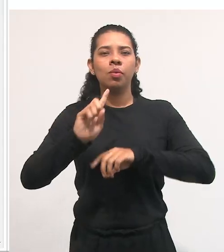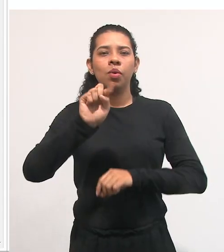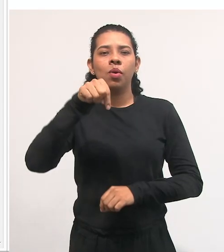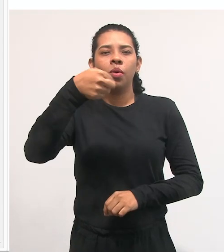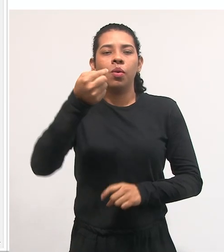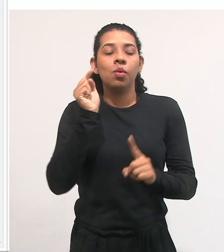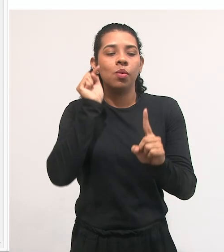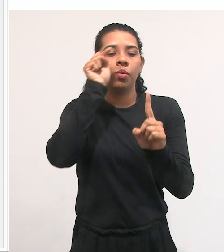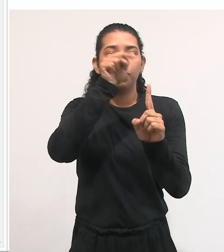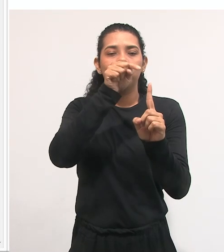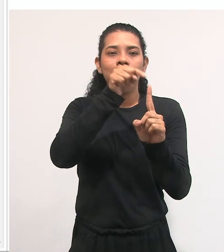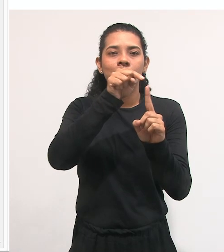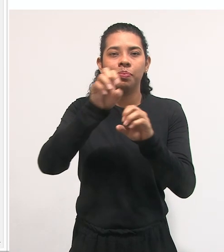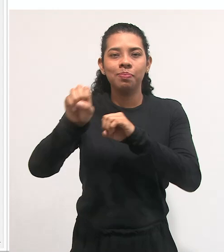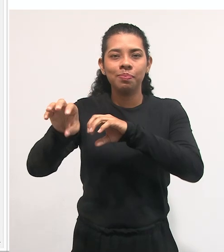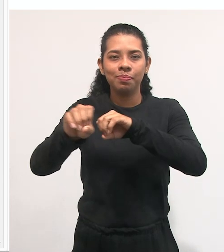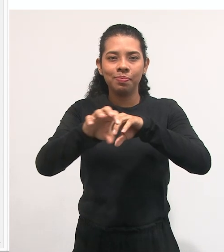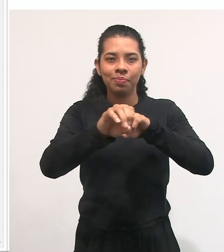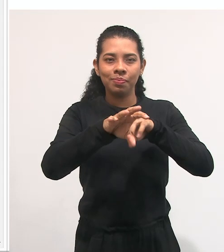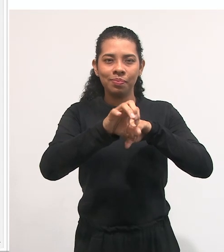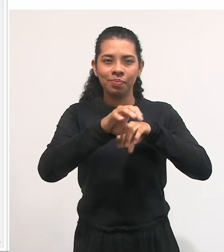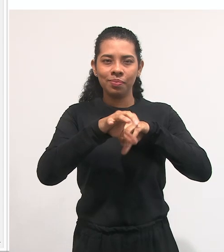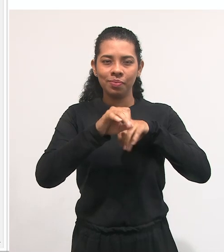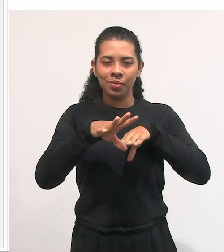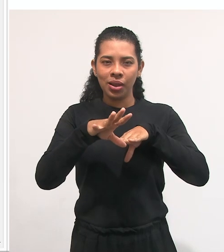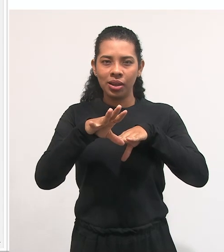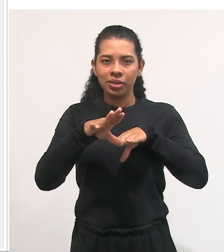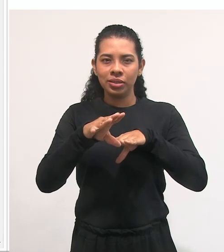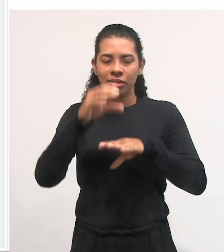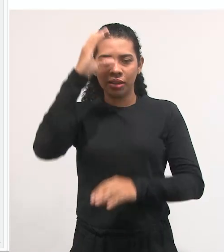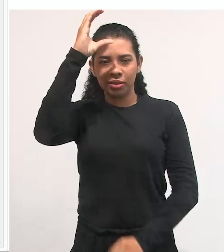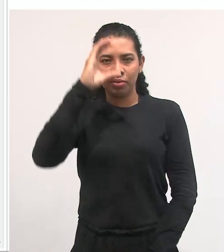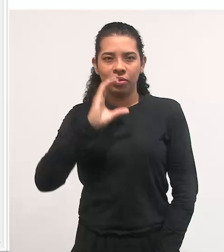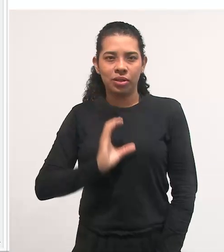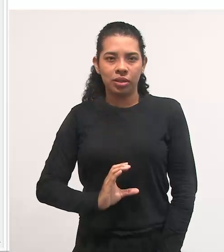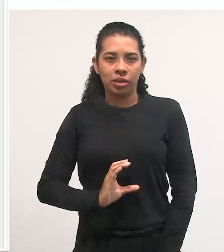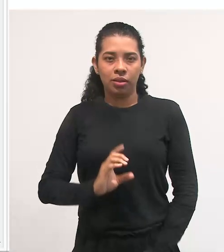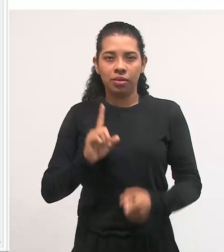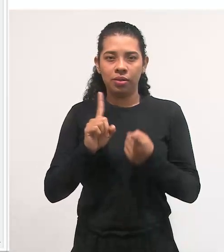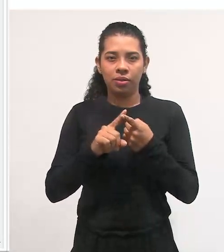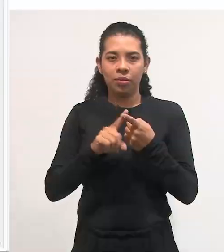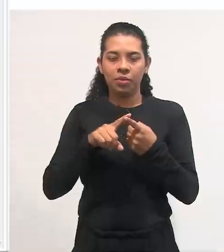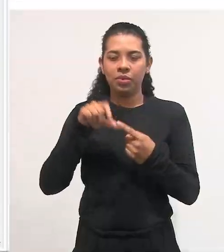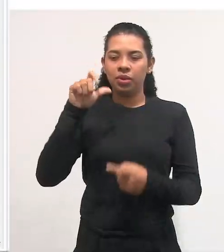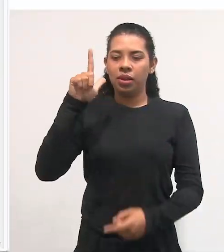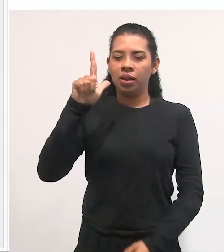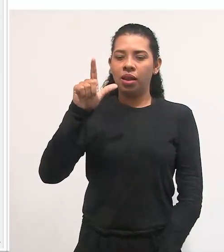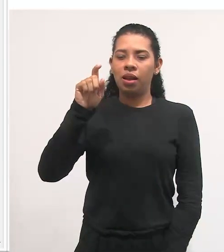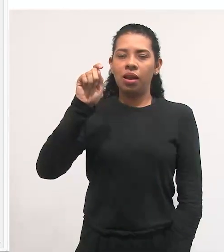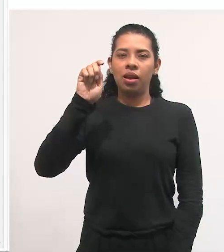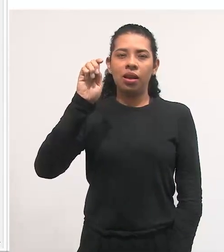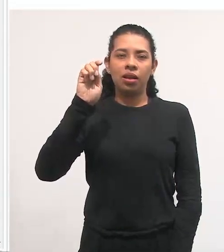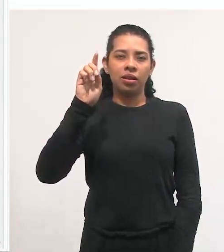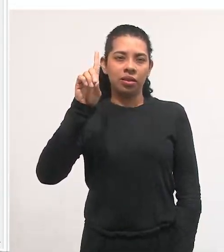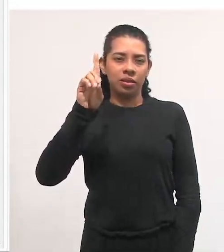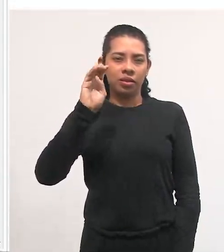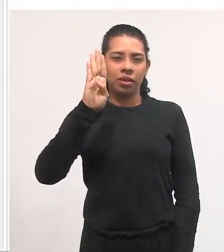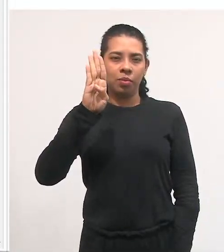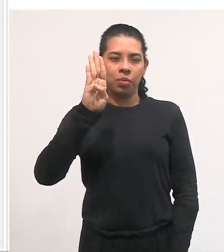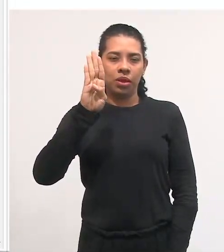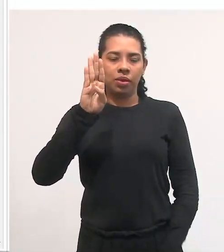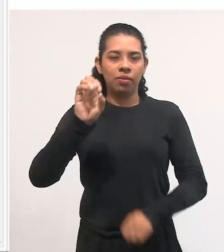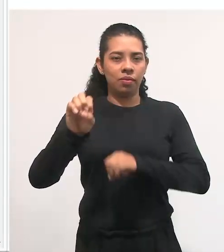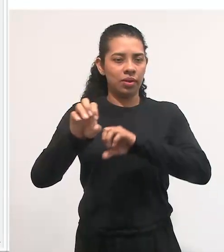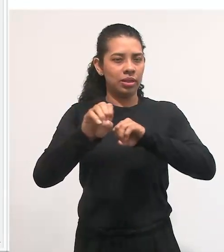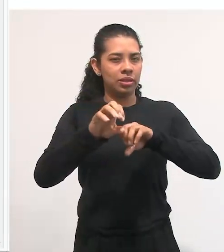formação básica do cidadão. E aí, quando você vai lá para a LDB, o artigo 29 vai